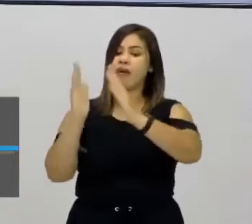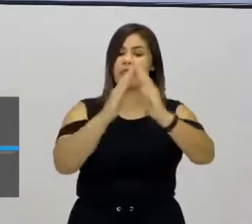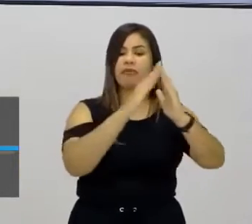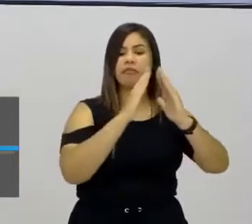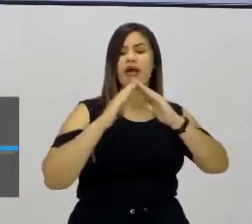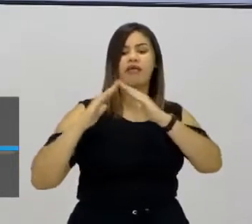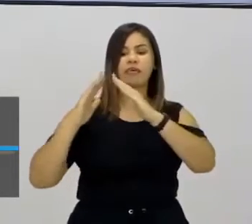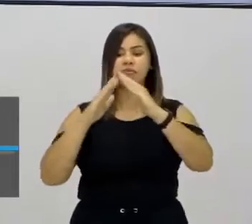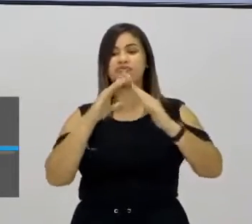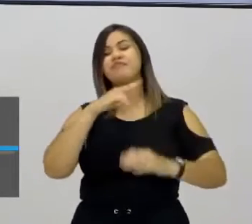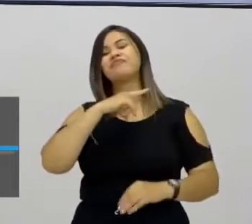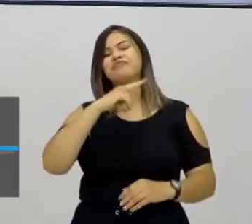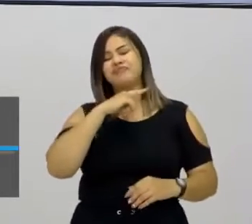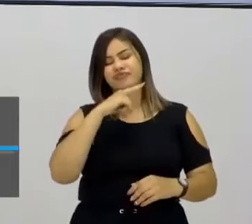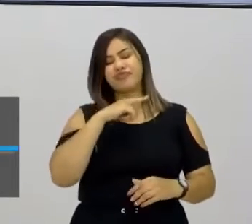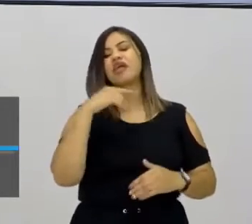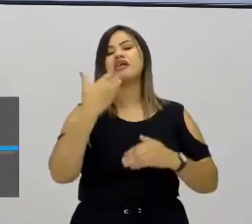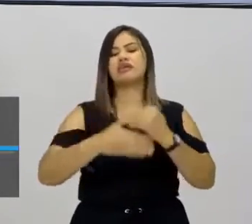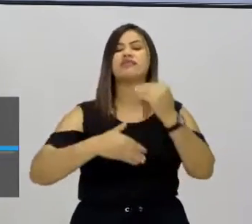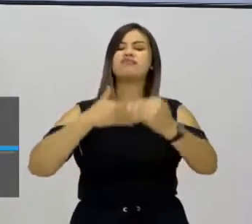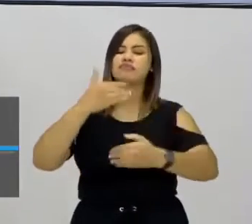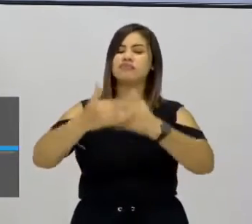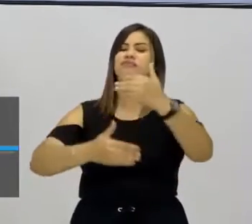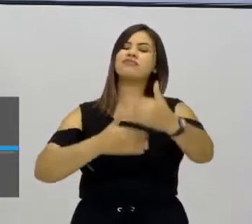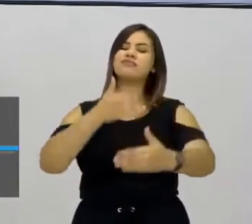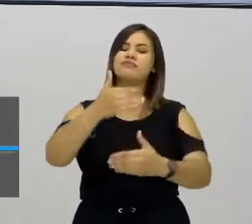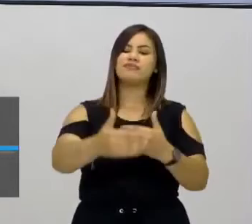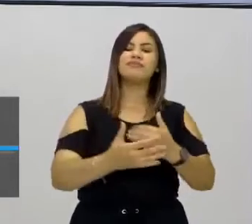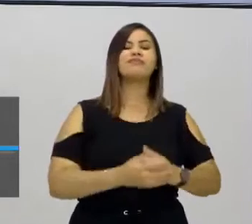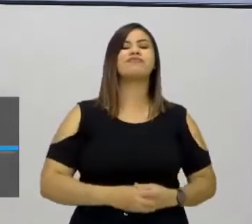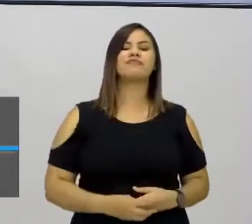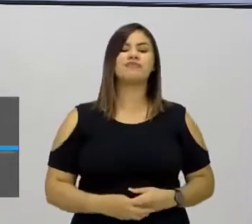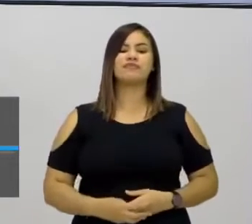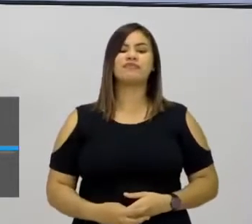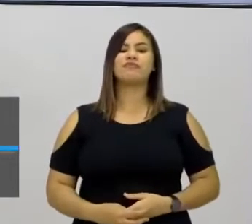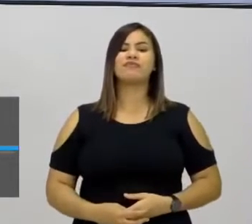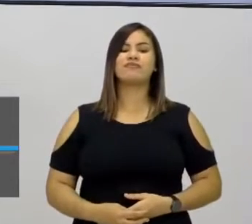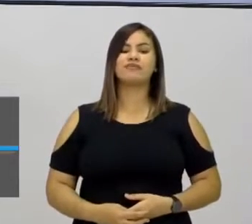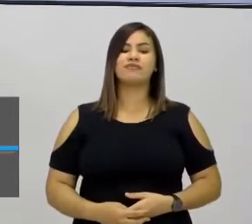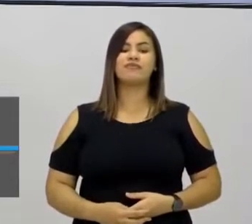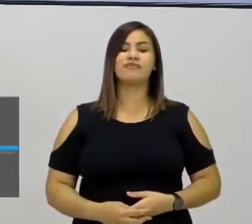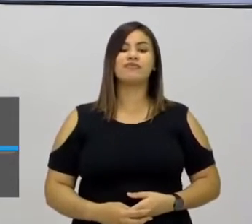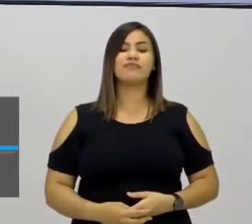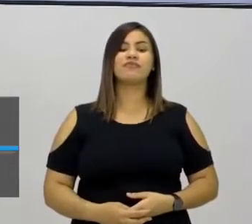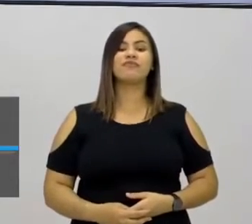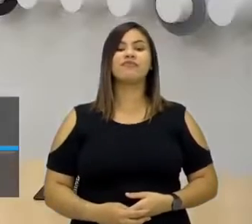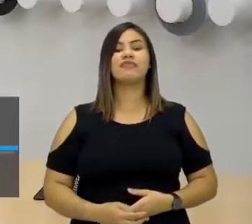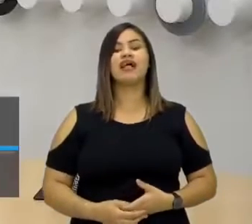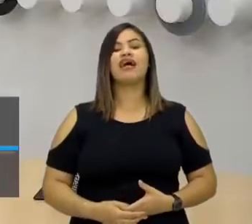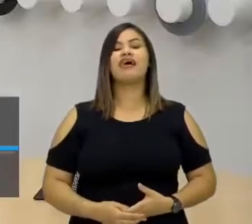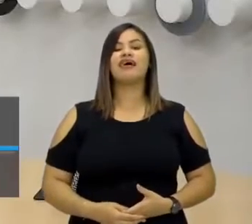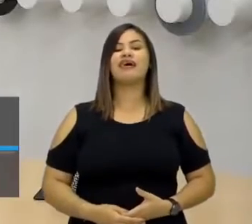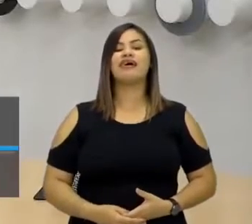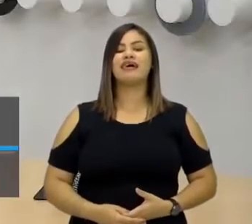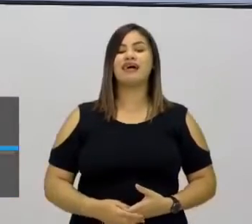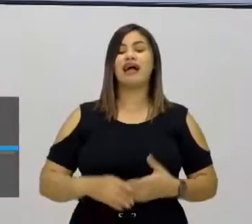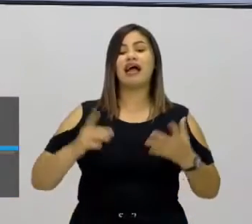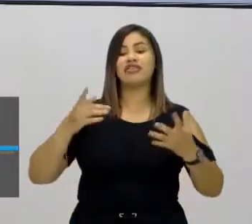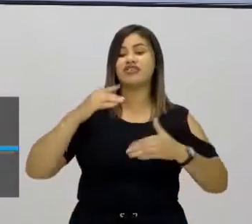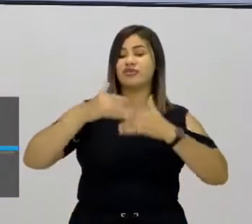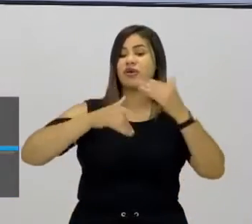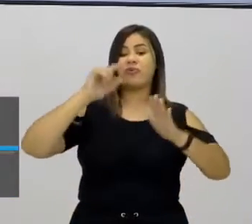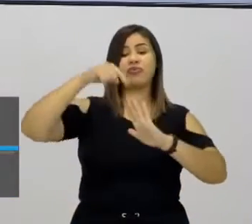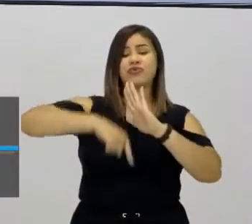os vilarejos, e aí, né, agora não aprofundando, senão já vai acabar dando aula de história, né, João? Exato. E não é o